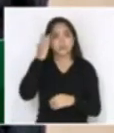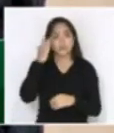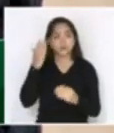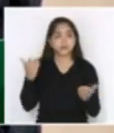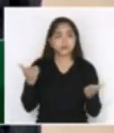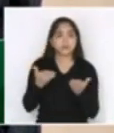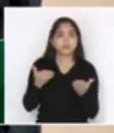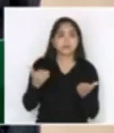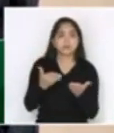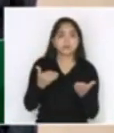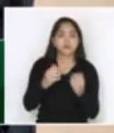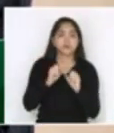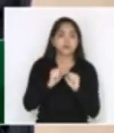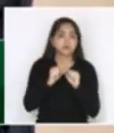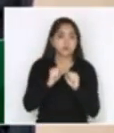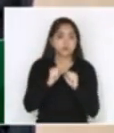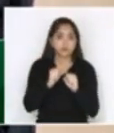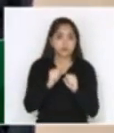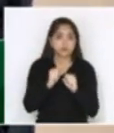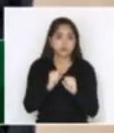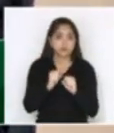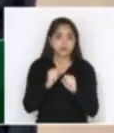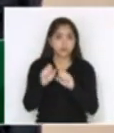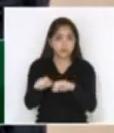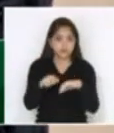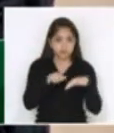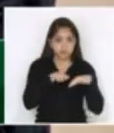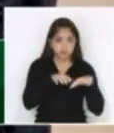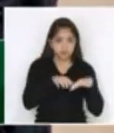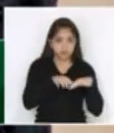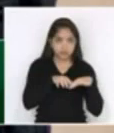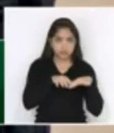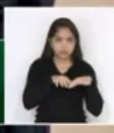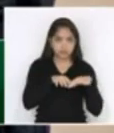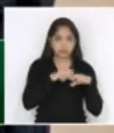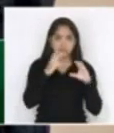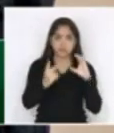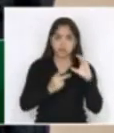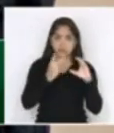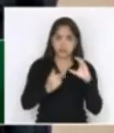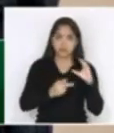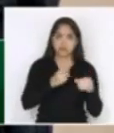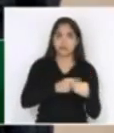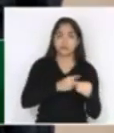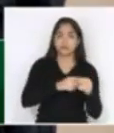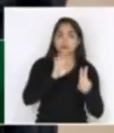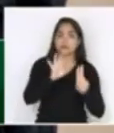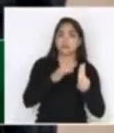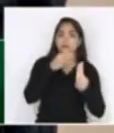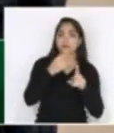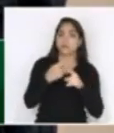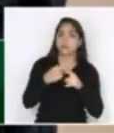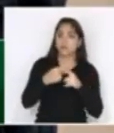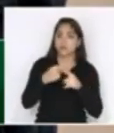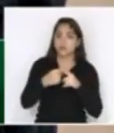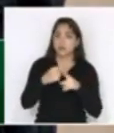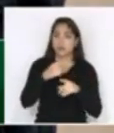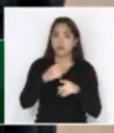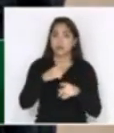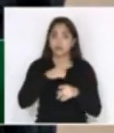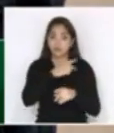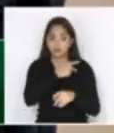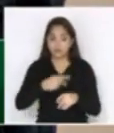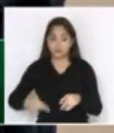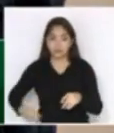parlamentares, nós podíamos aqui fazer uma sessão da Câmara de Vereadores de Uruçanga, até porque temos aqui o presidente da Câmara